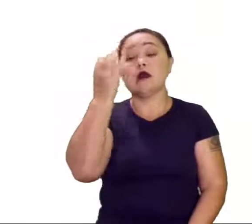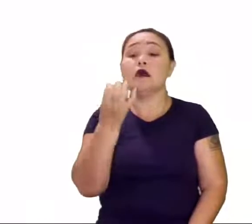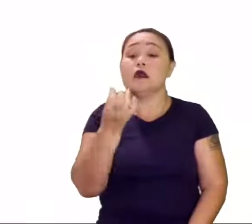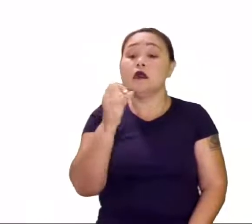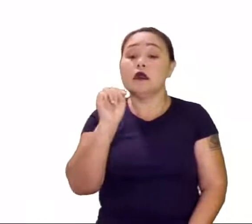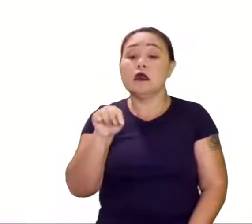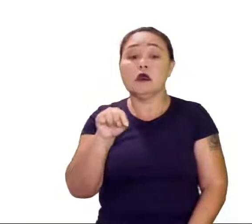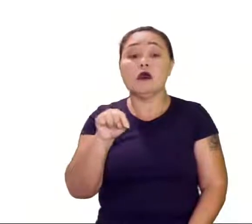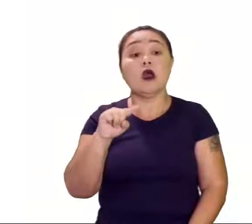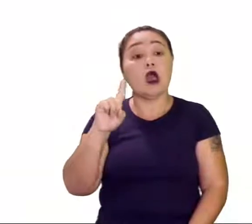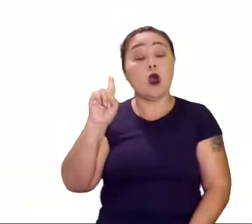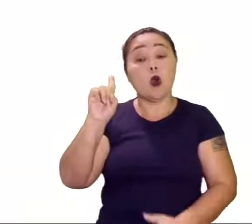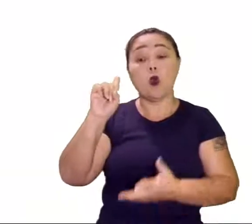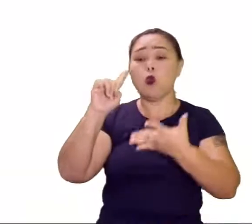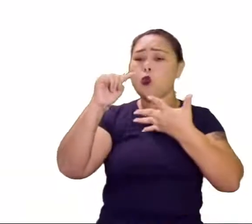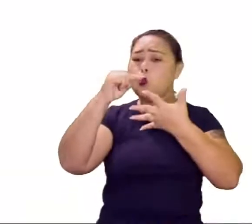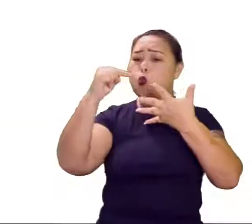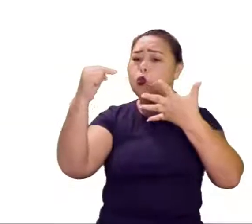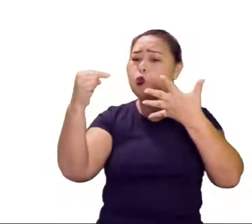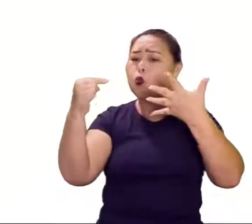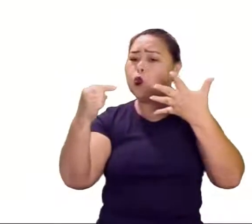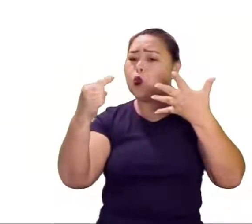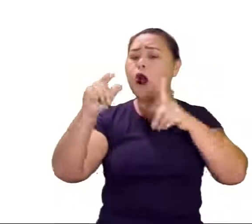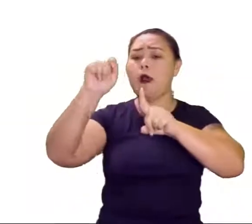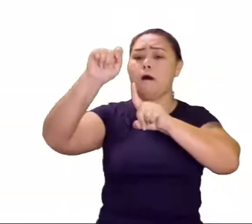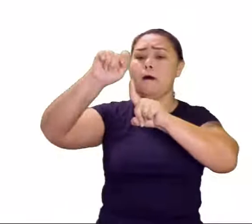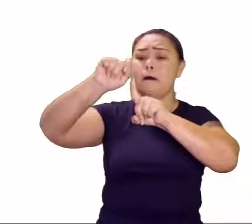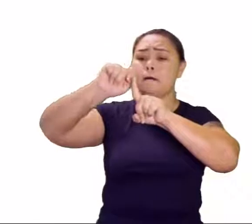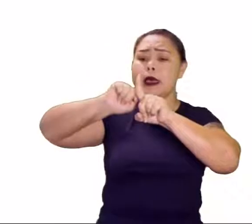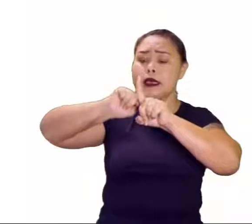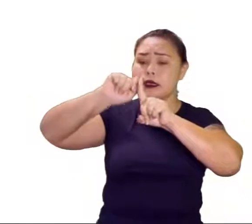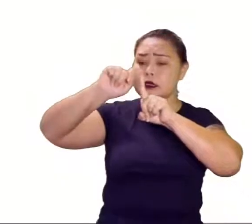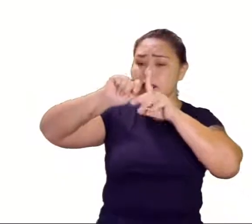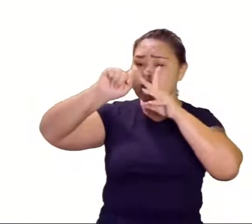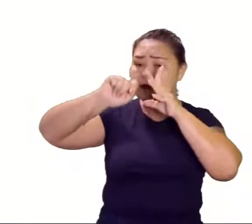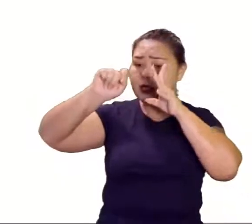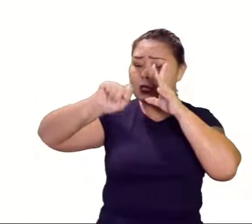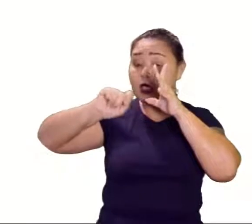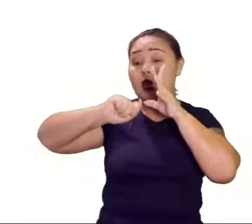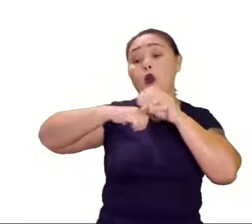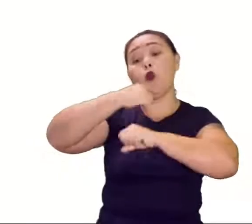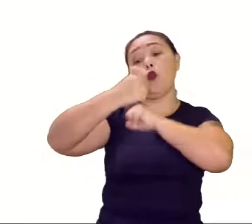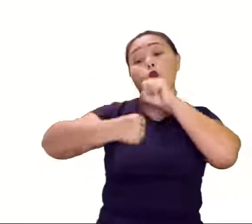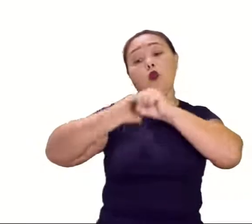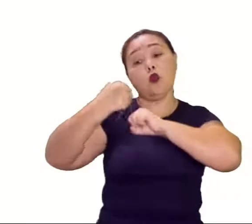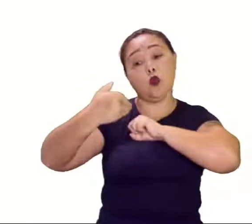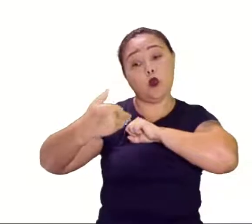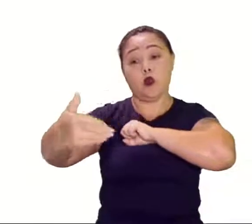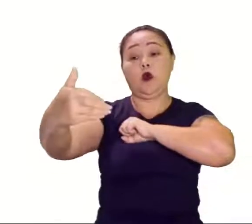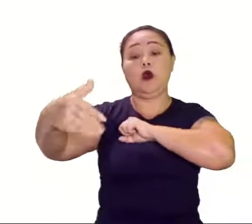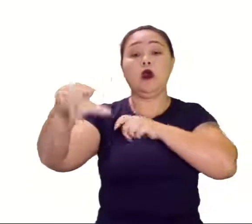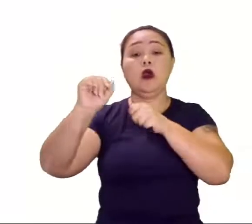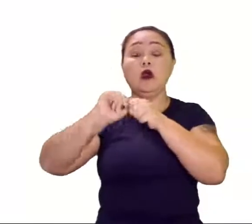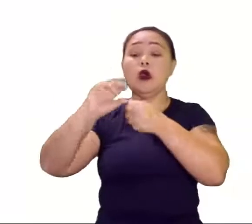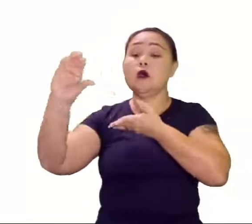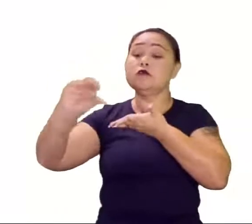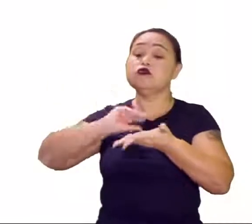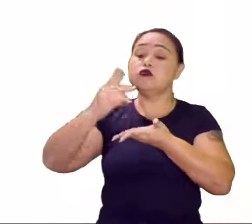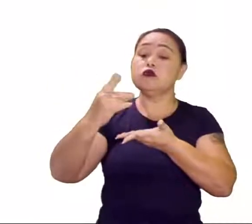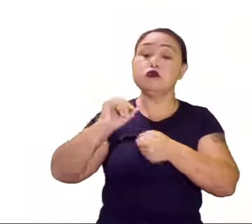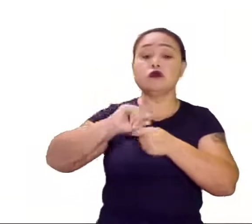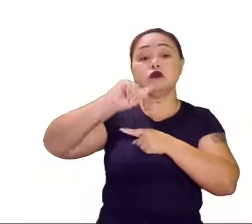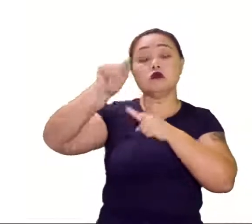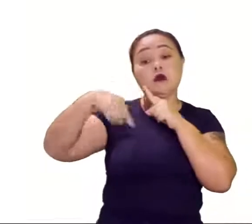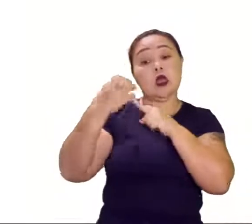mil, eu posso fazer agora de todos os meses do ano um detalhamento mensal do faturamento dessa empresa. A cada mês